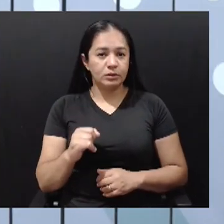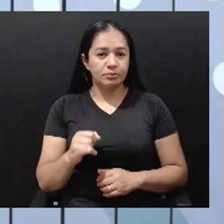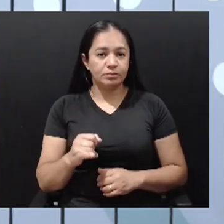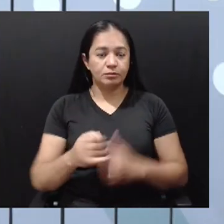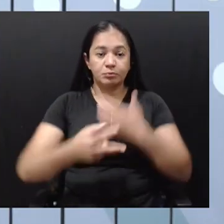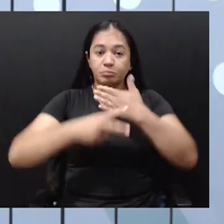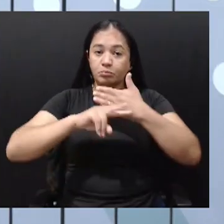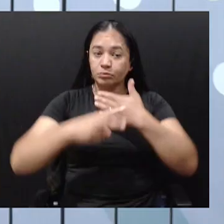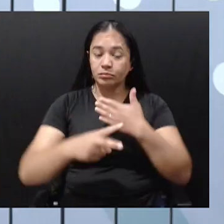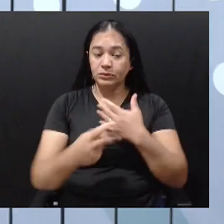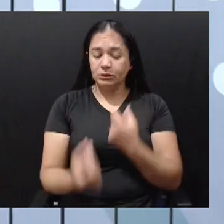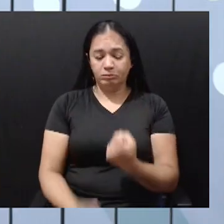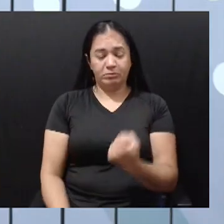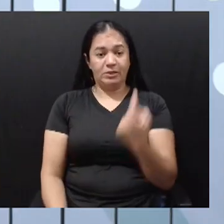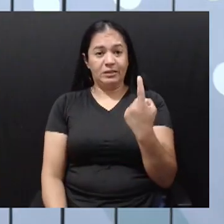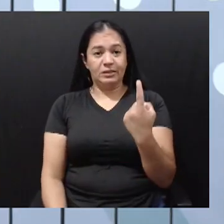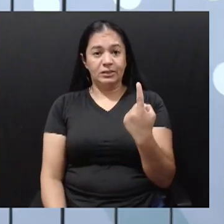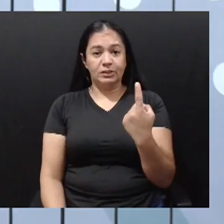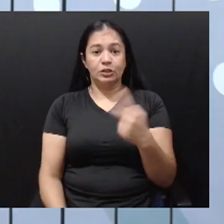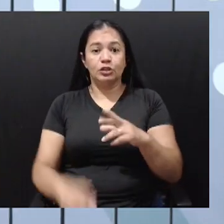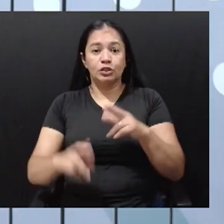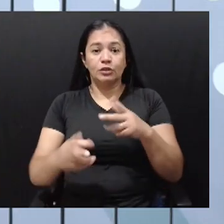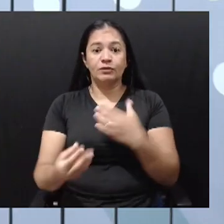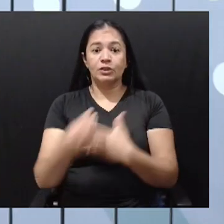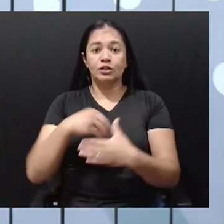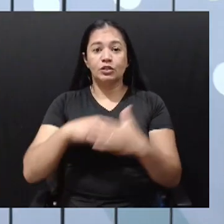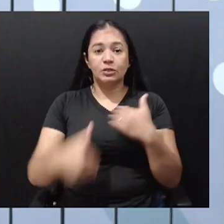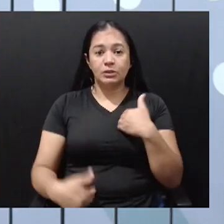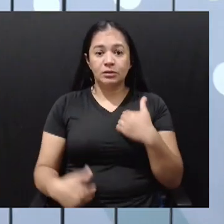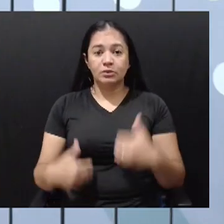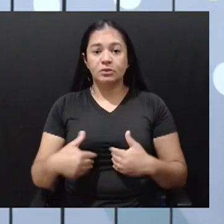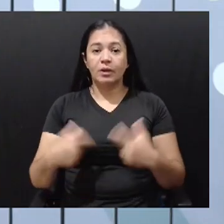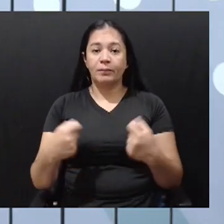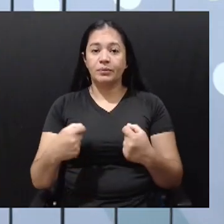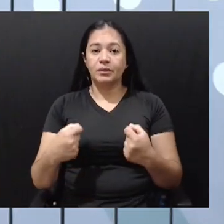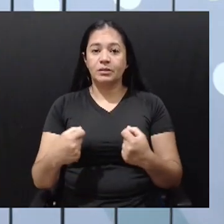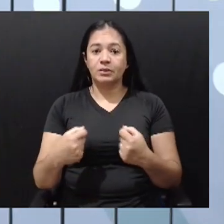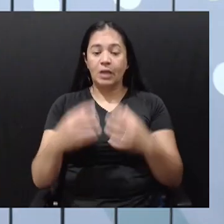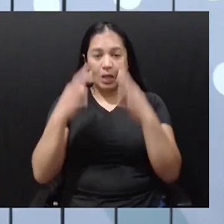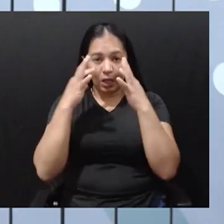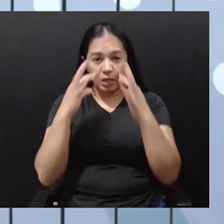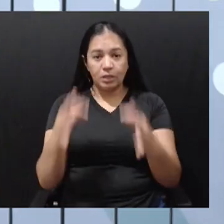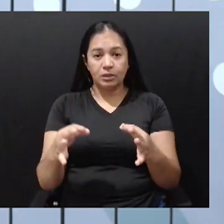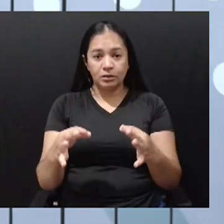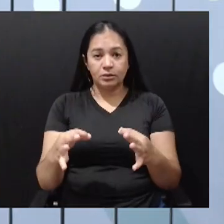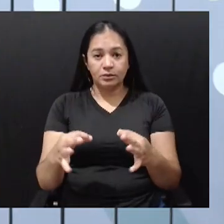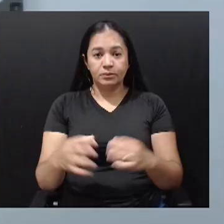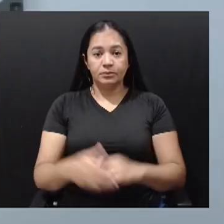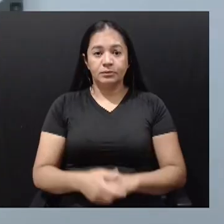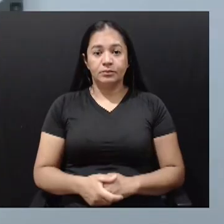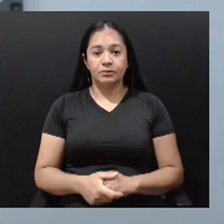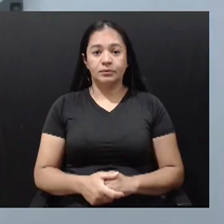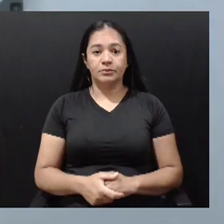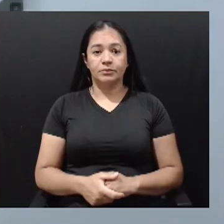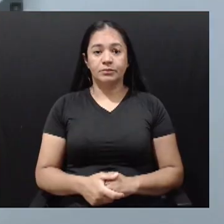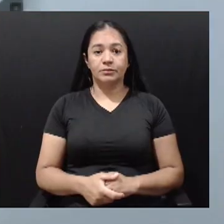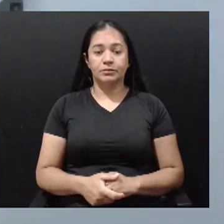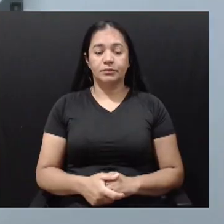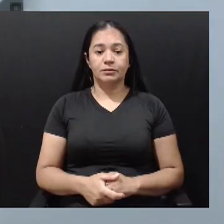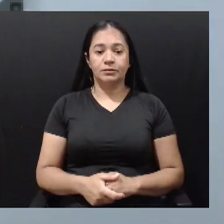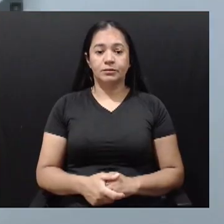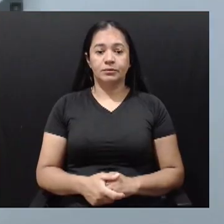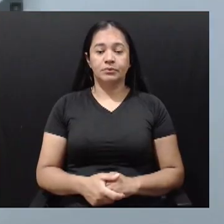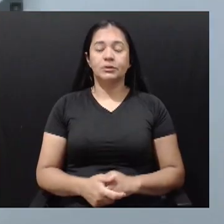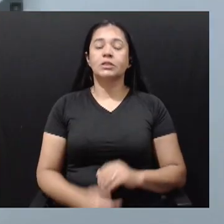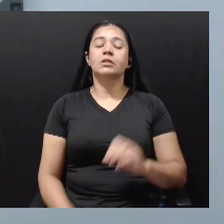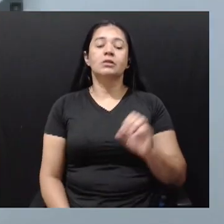estranho, né, algo diferente dentro do corpo, então ela precisa estar atenta aos sinais, né, Leonardo? Não deixa de ser um corpo